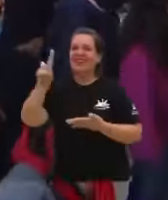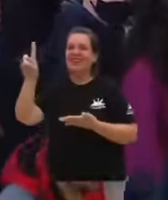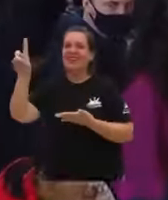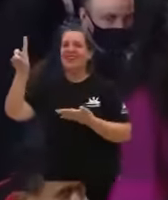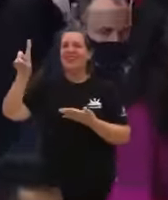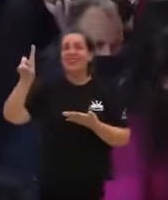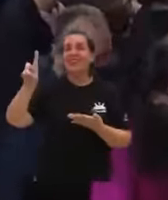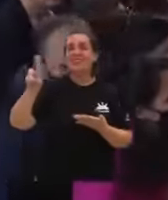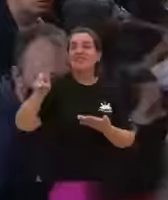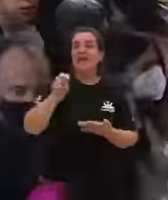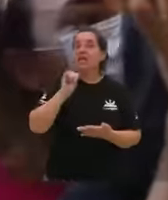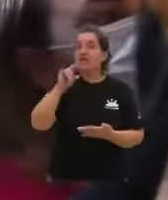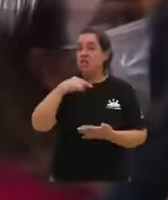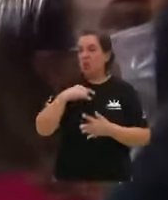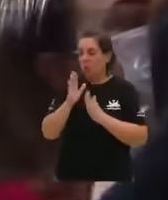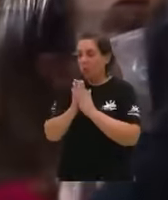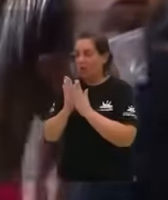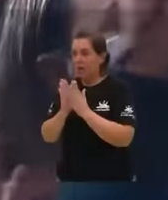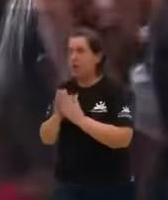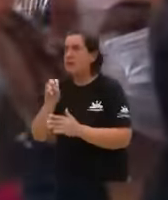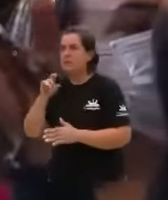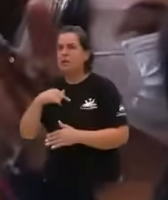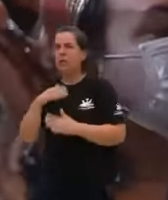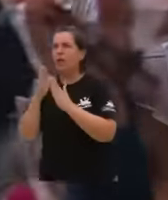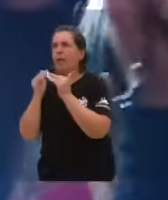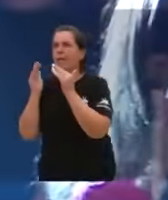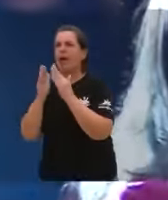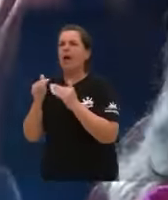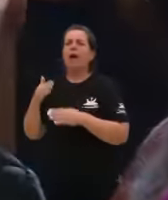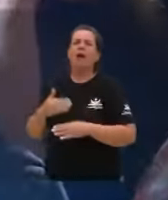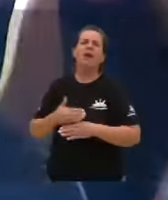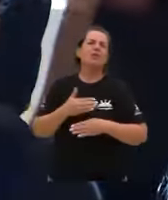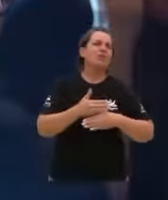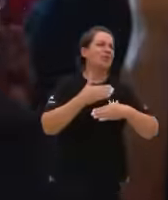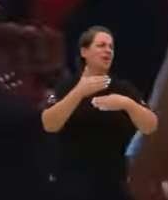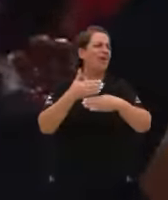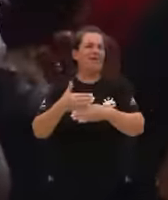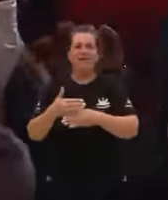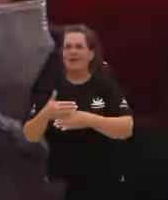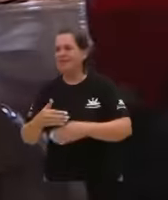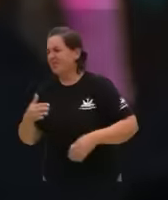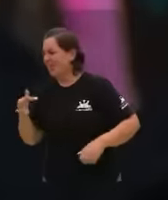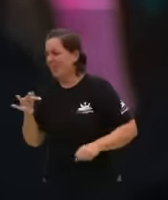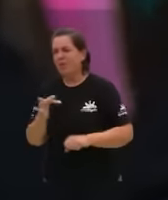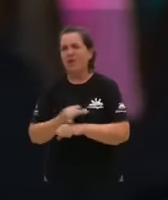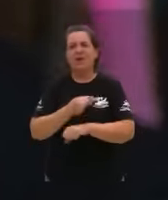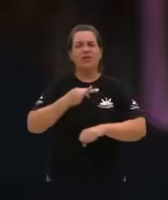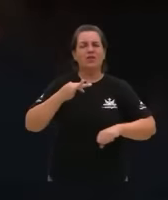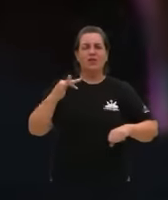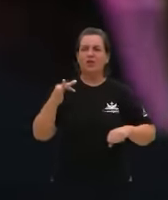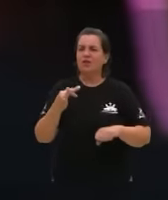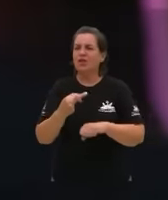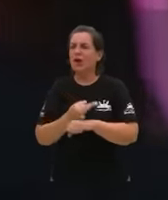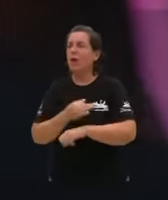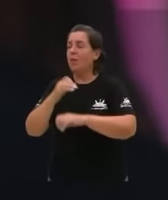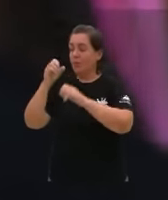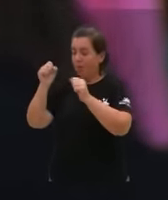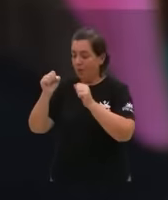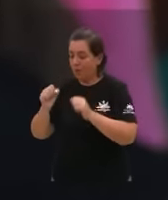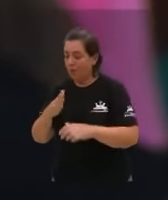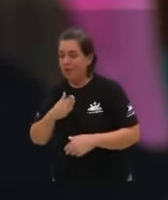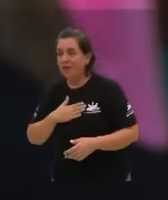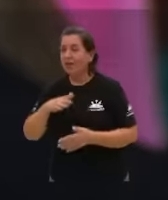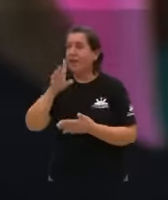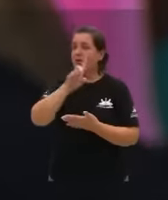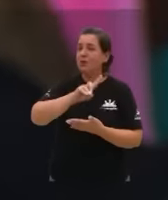meu Deus. Seu orar, seu clamar, as muralhas não resistirão